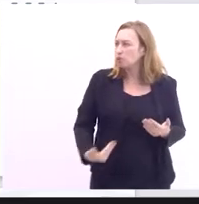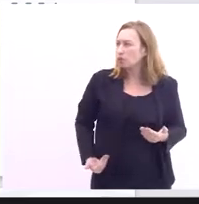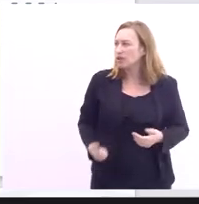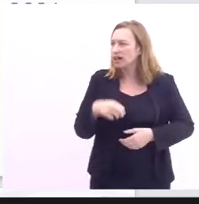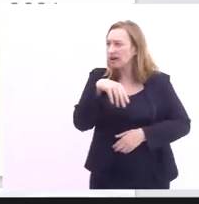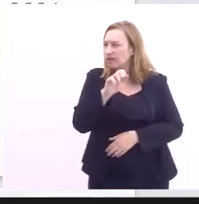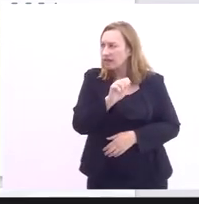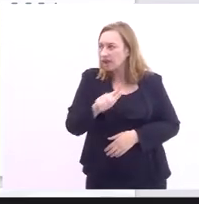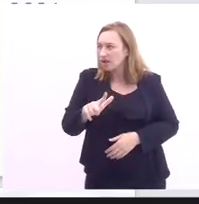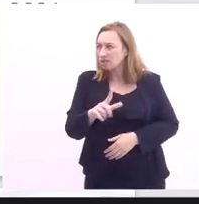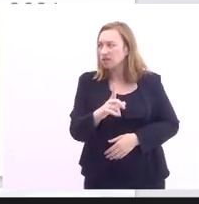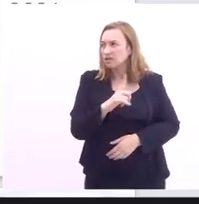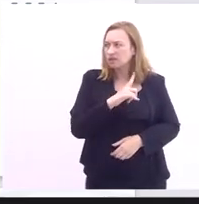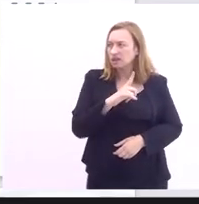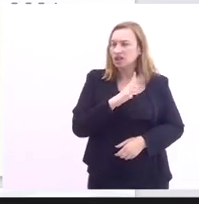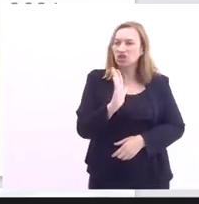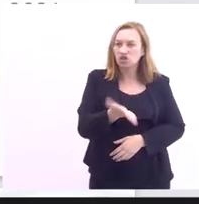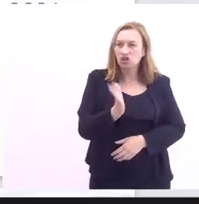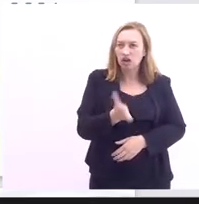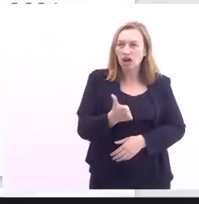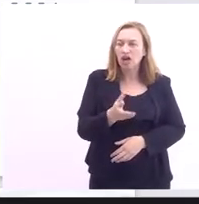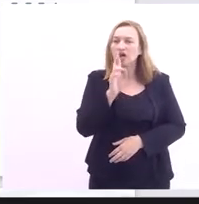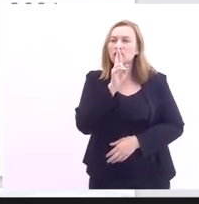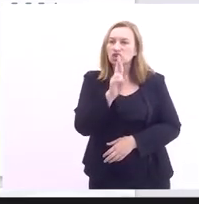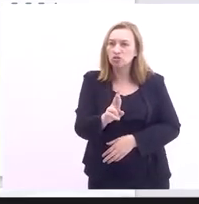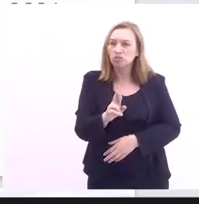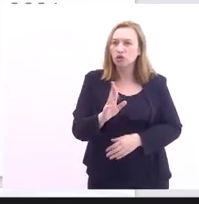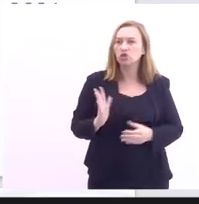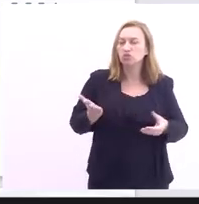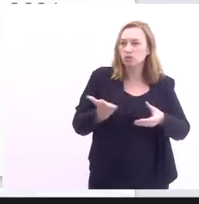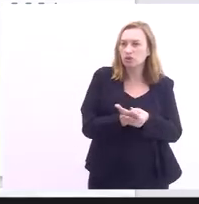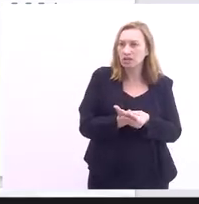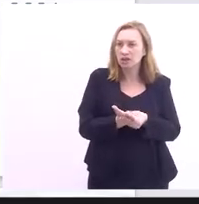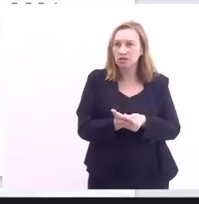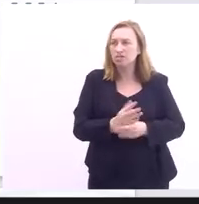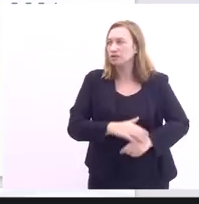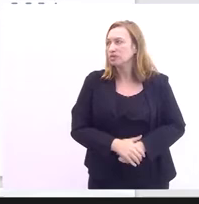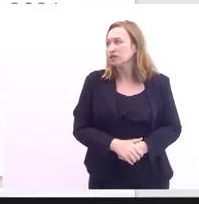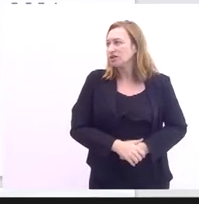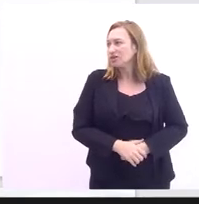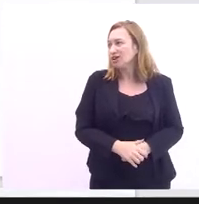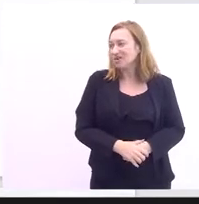ANEEL, deve sair já a decisão desse processo punitivo.